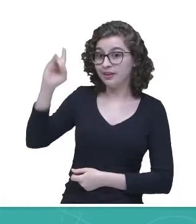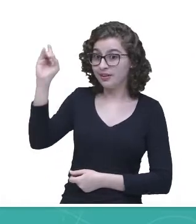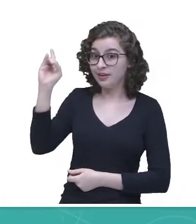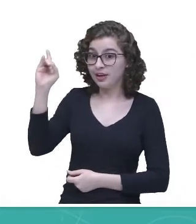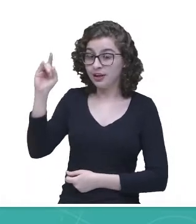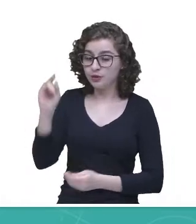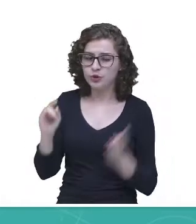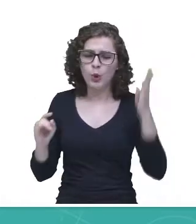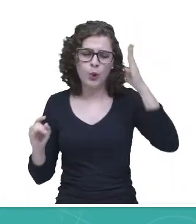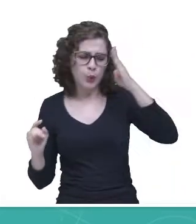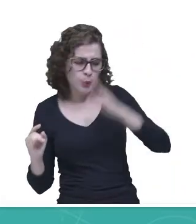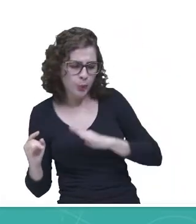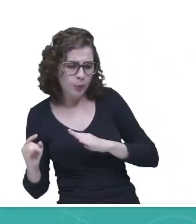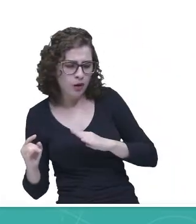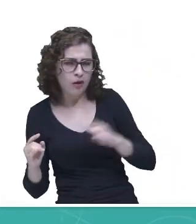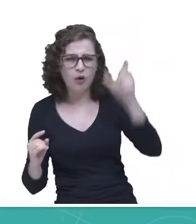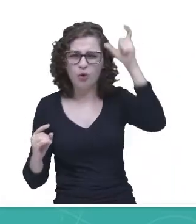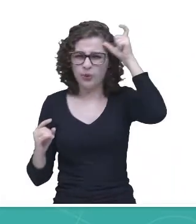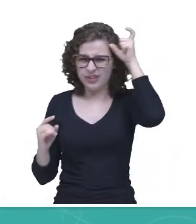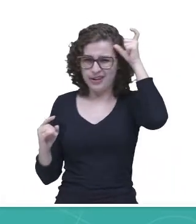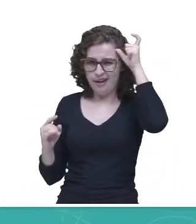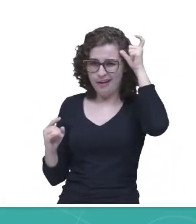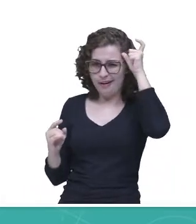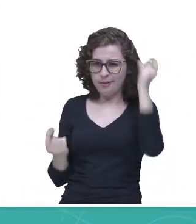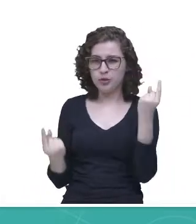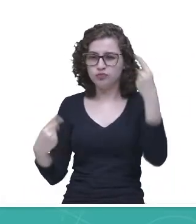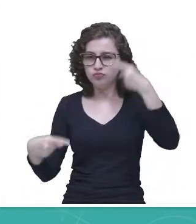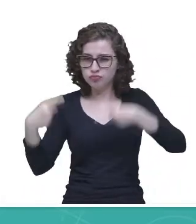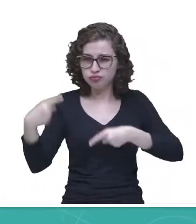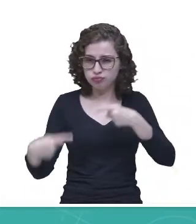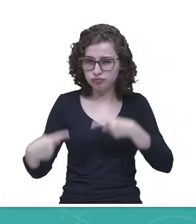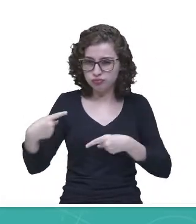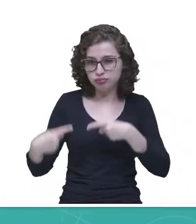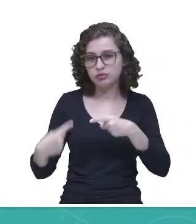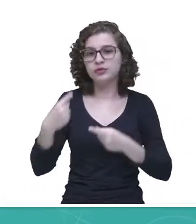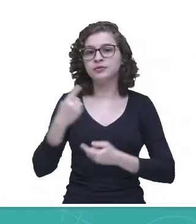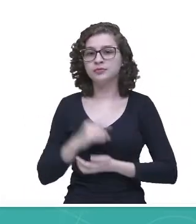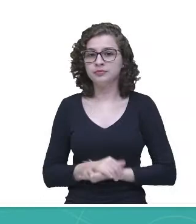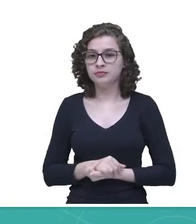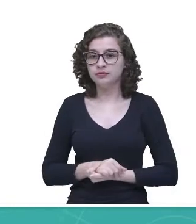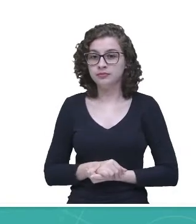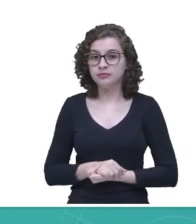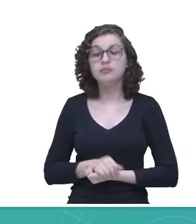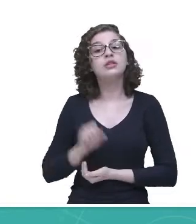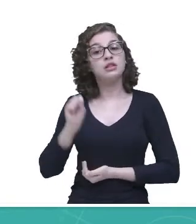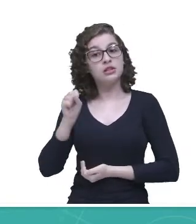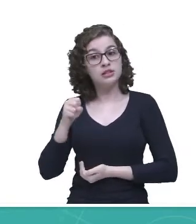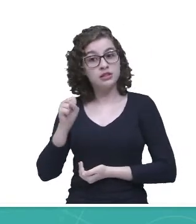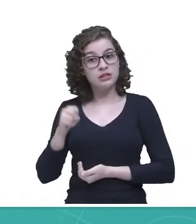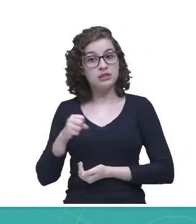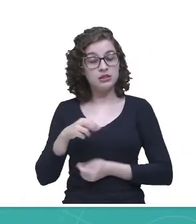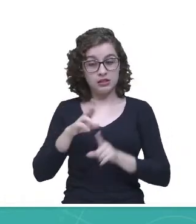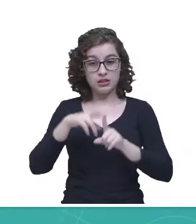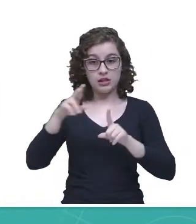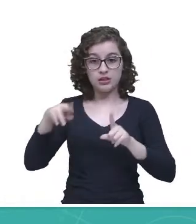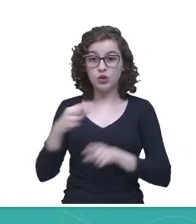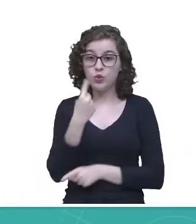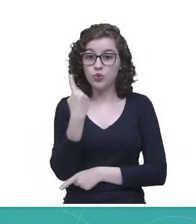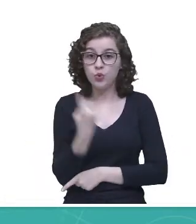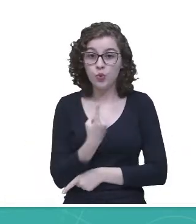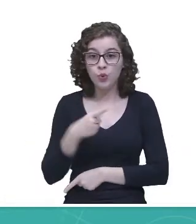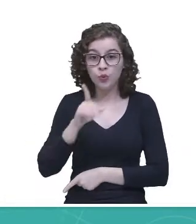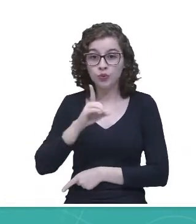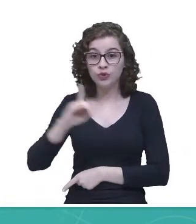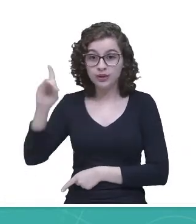de combater-se. Sim, nas religiões monoteístas sempre há duas